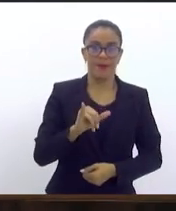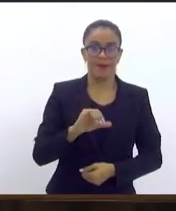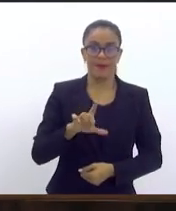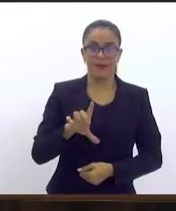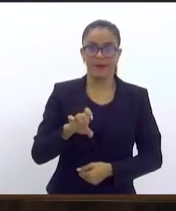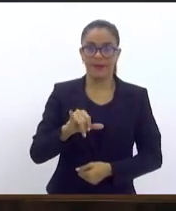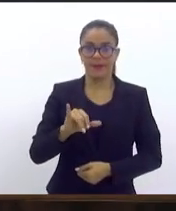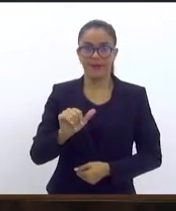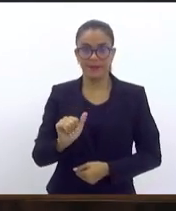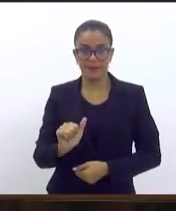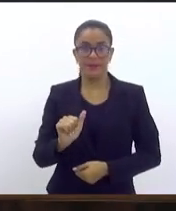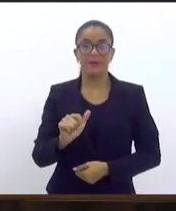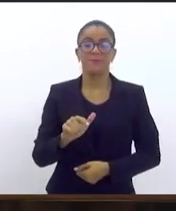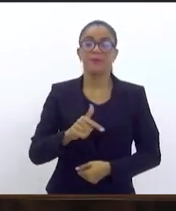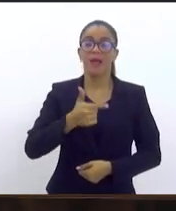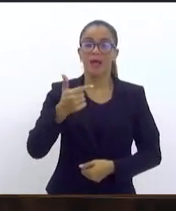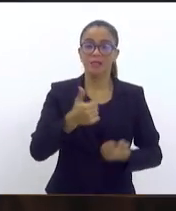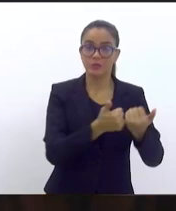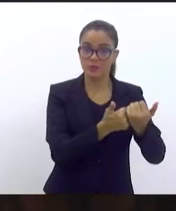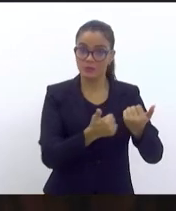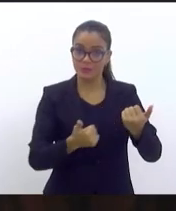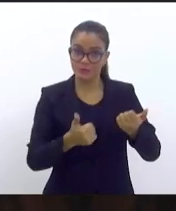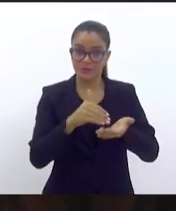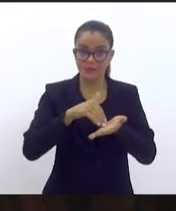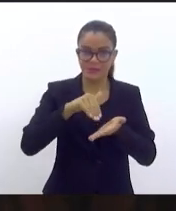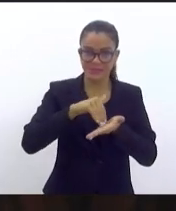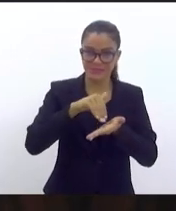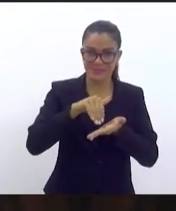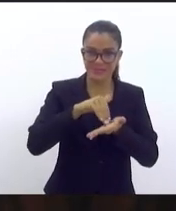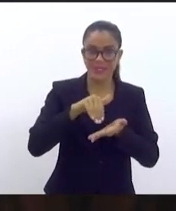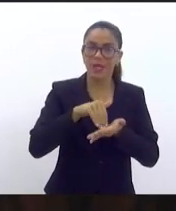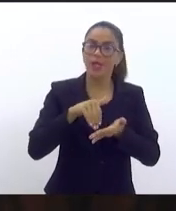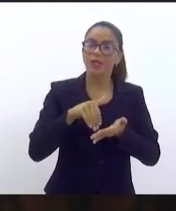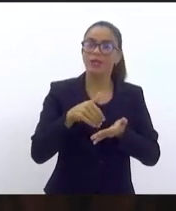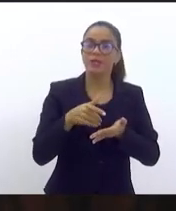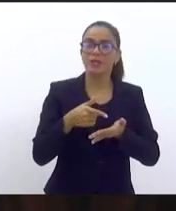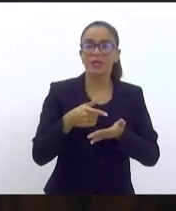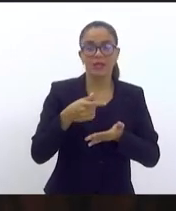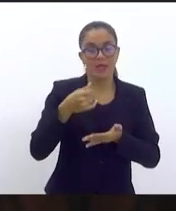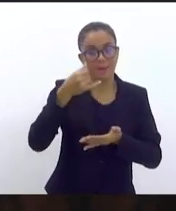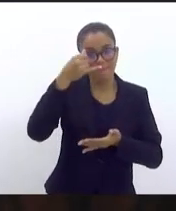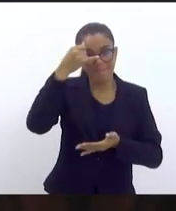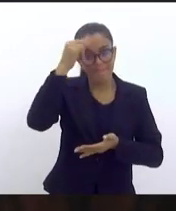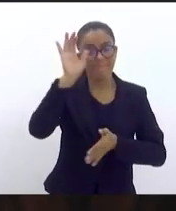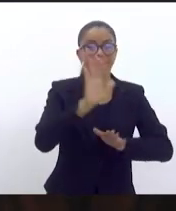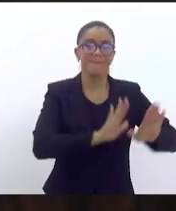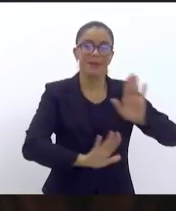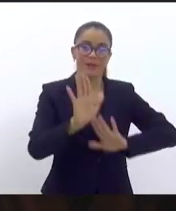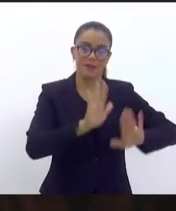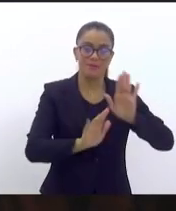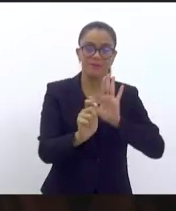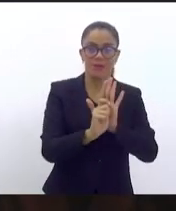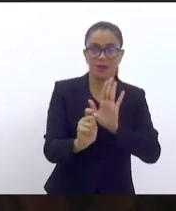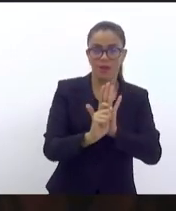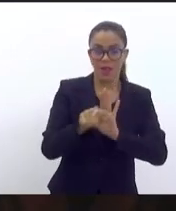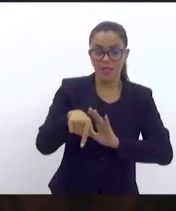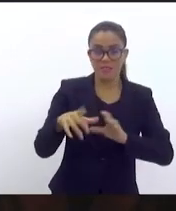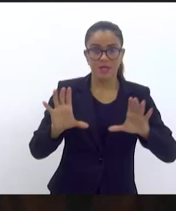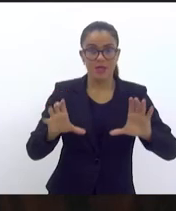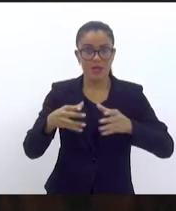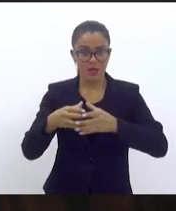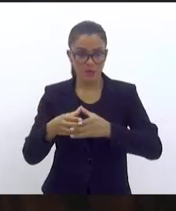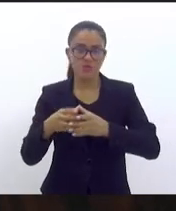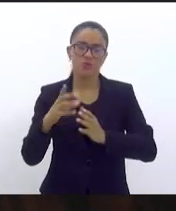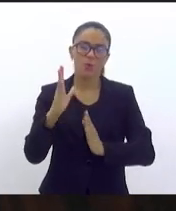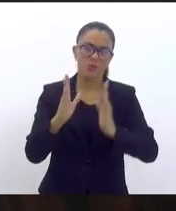recentemente chegou a subsecretaria ali de combate de prevenção mais drogas que esta comissão por algum